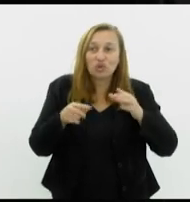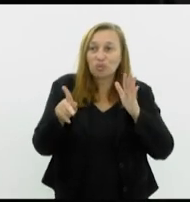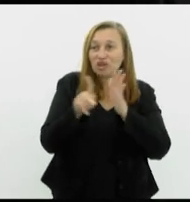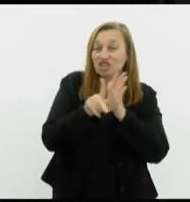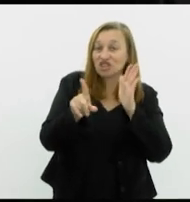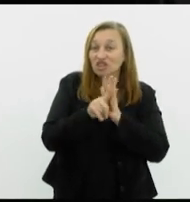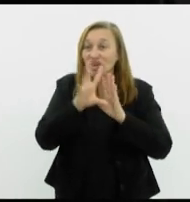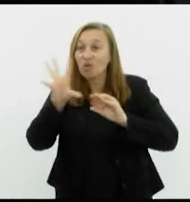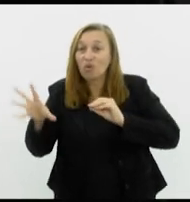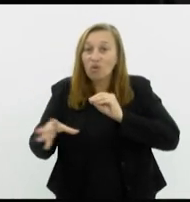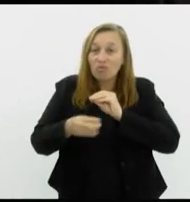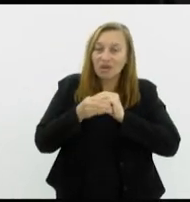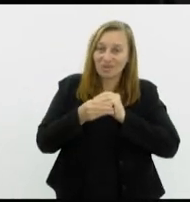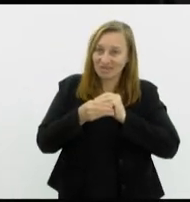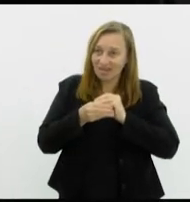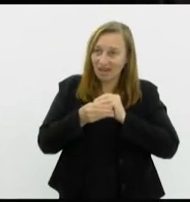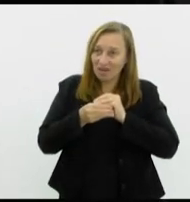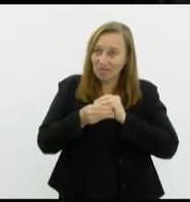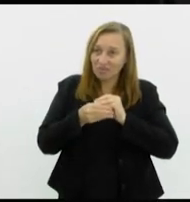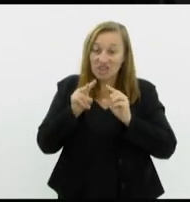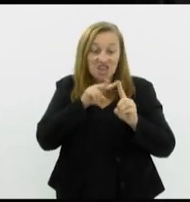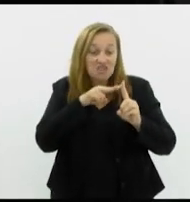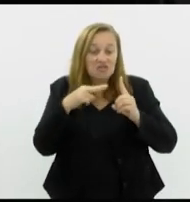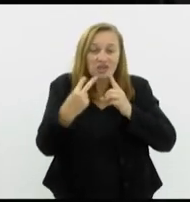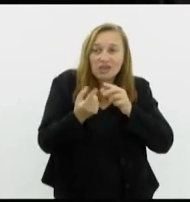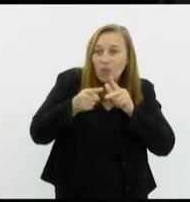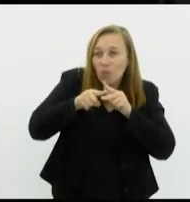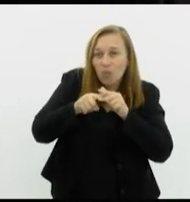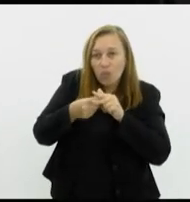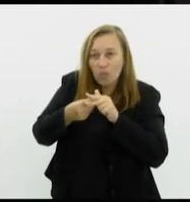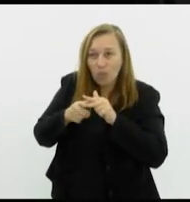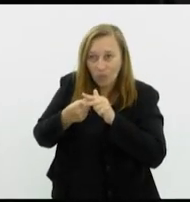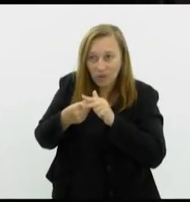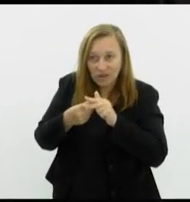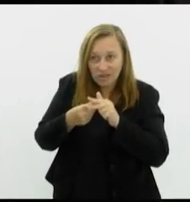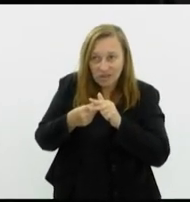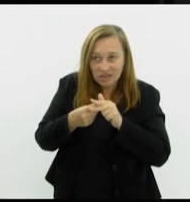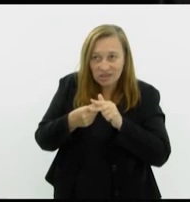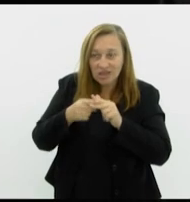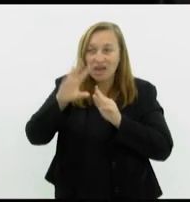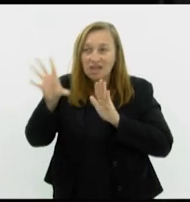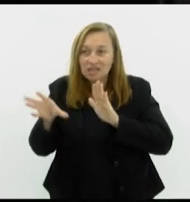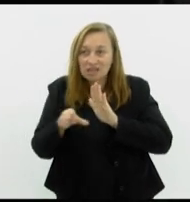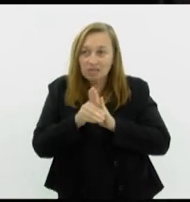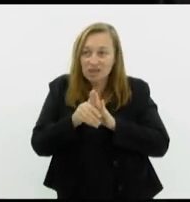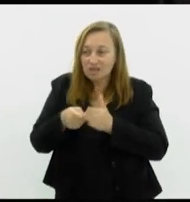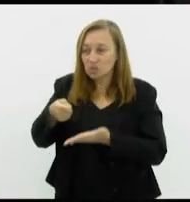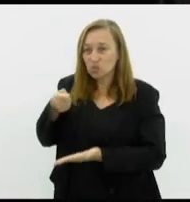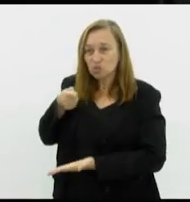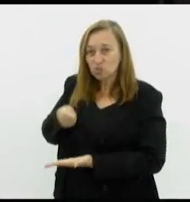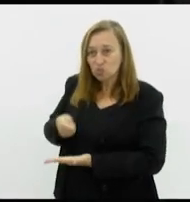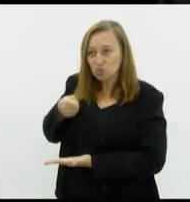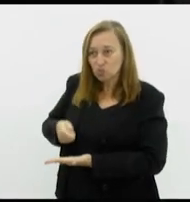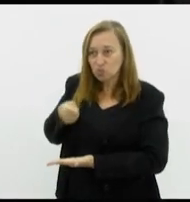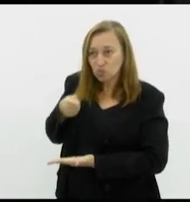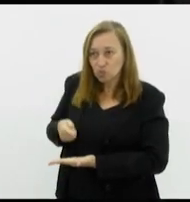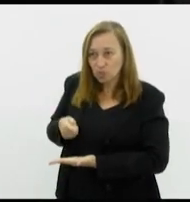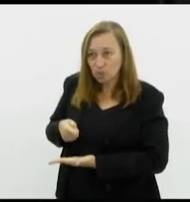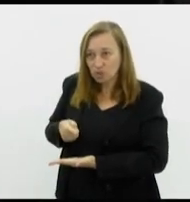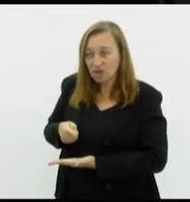lei complementar que visa regulamentar as emendas impositivas